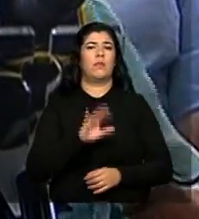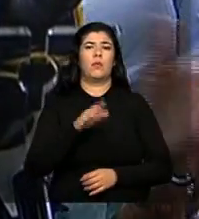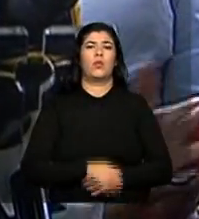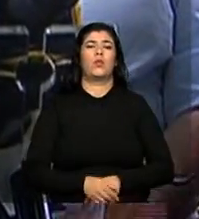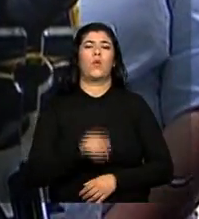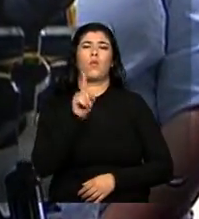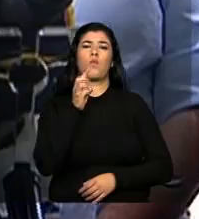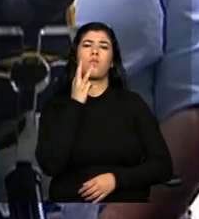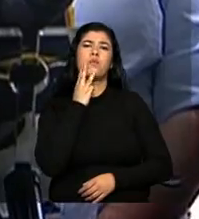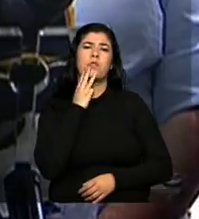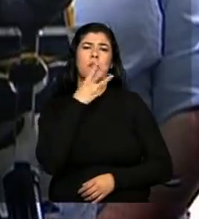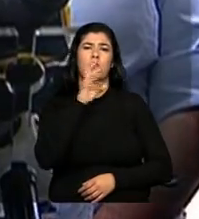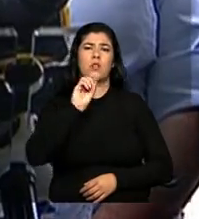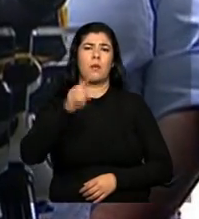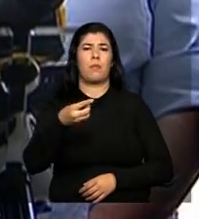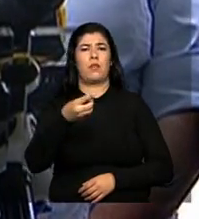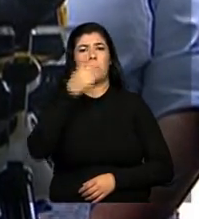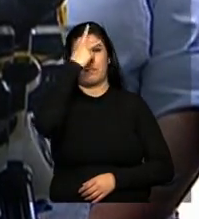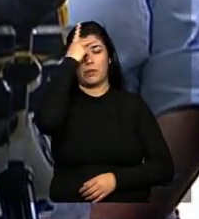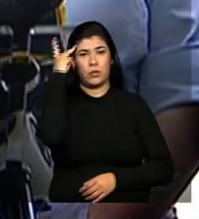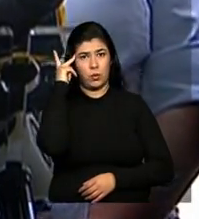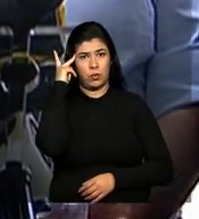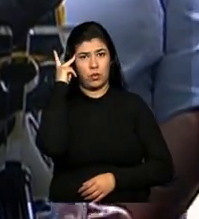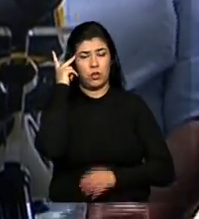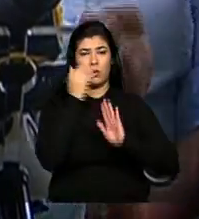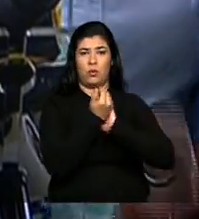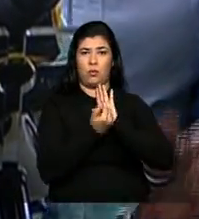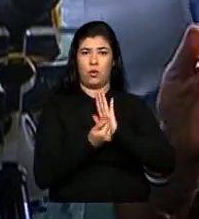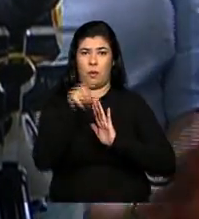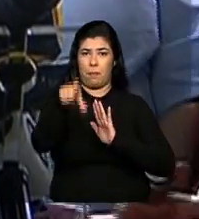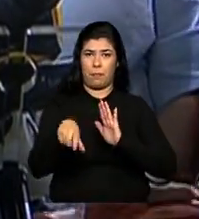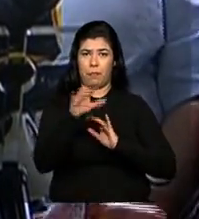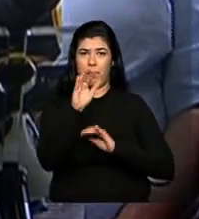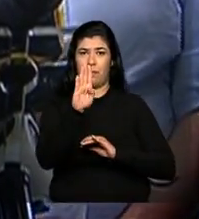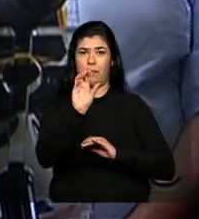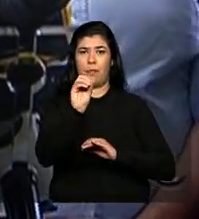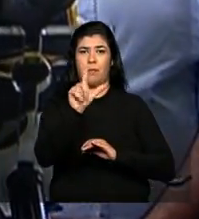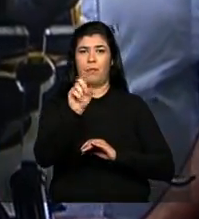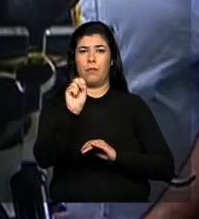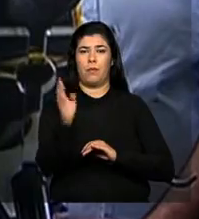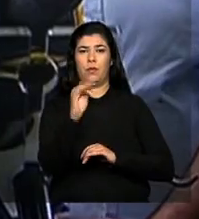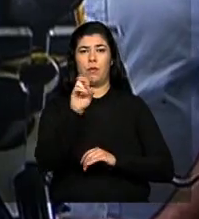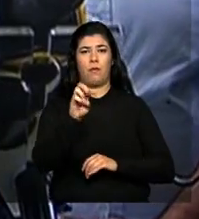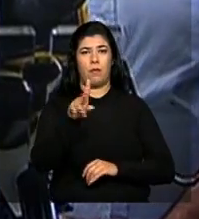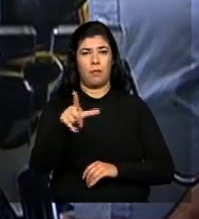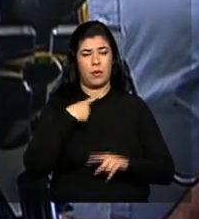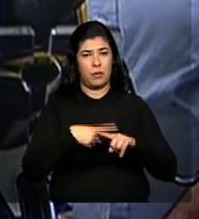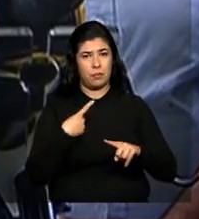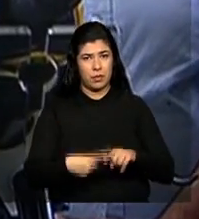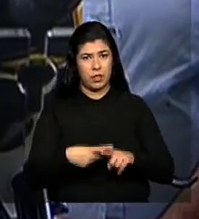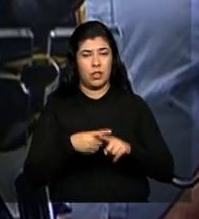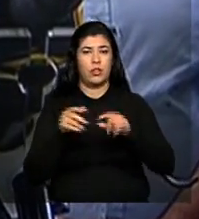1.200.000 ou 1.300.000 famílias em torno disso do Bolsa Família. Por quê? Porque as pessoas tinham ultrapassado a renda